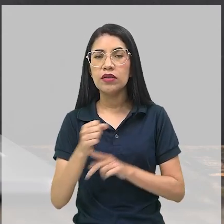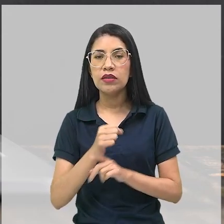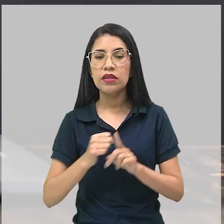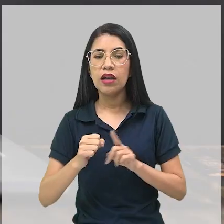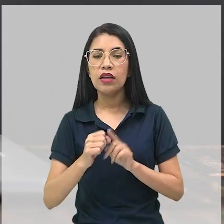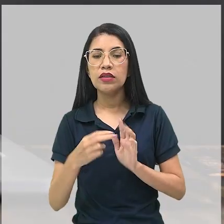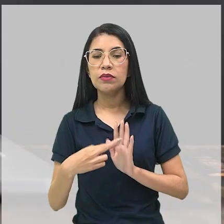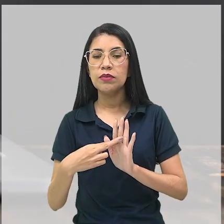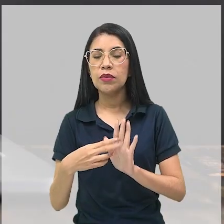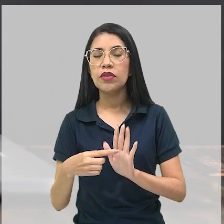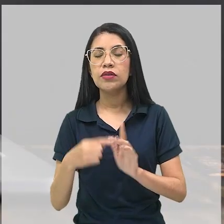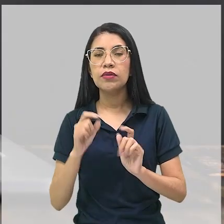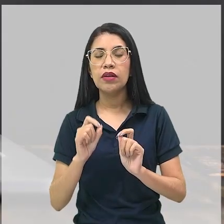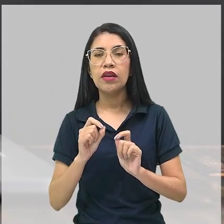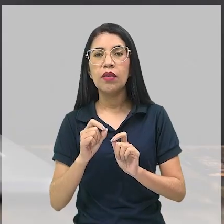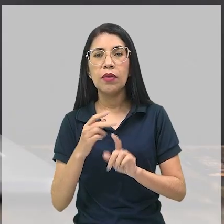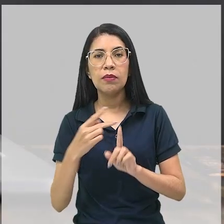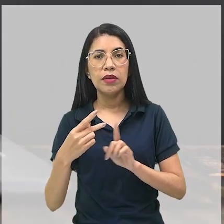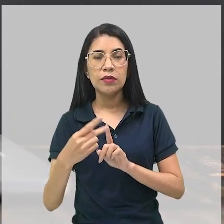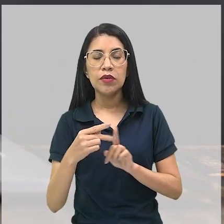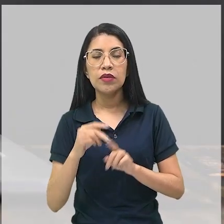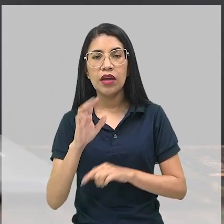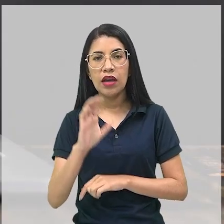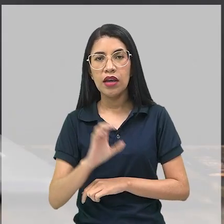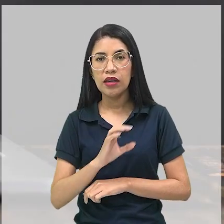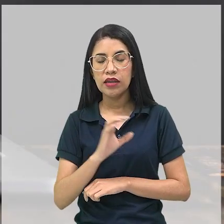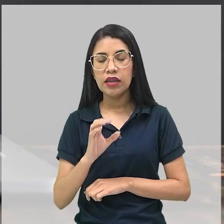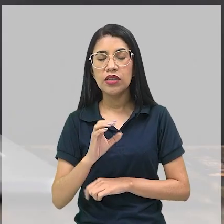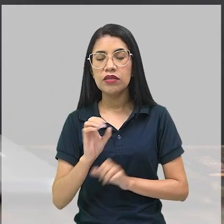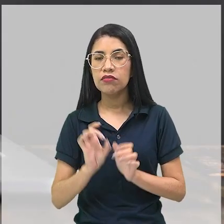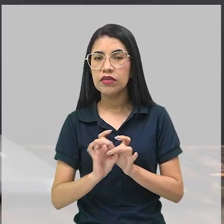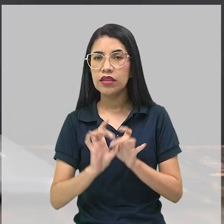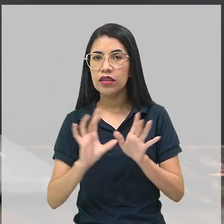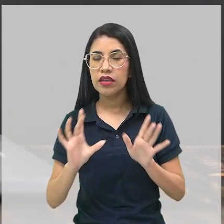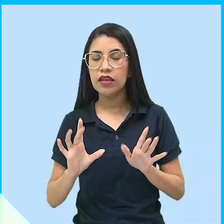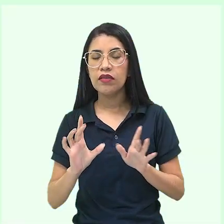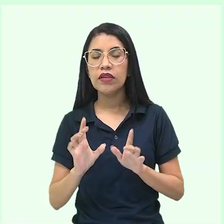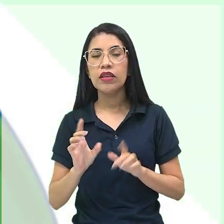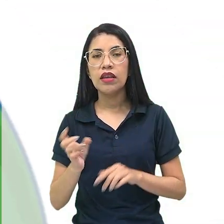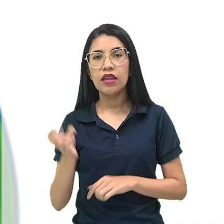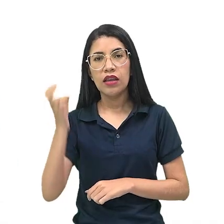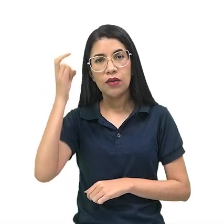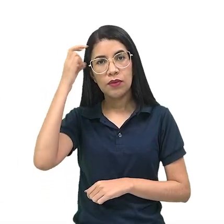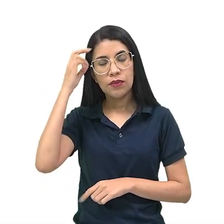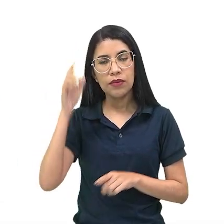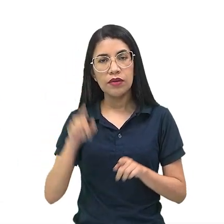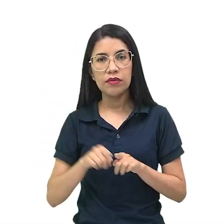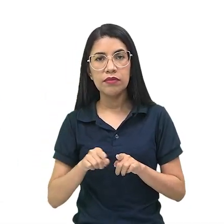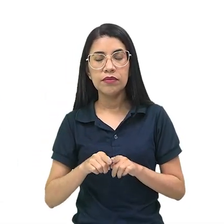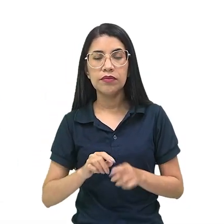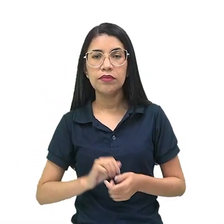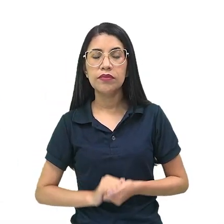de uma Igreja transformadora, libertadora e enculturada.